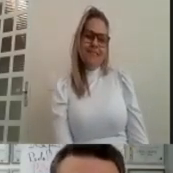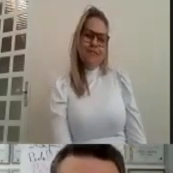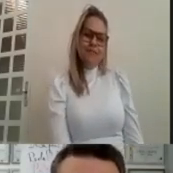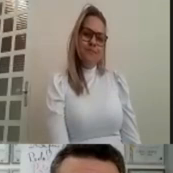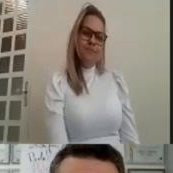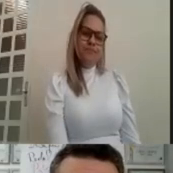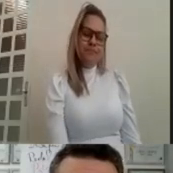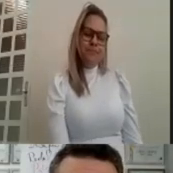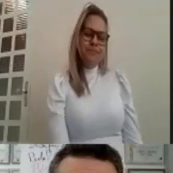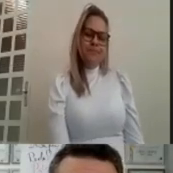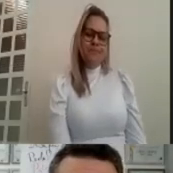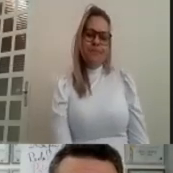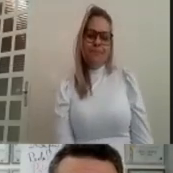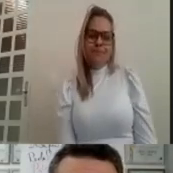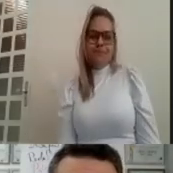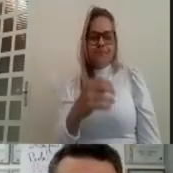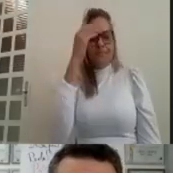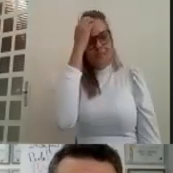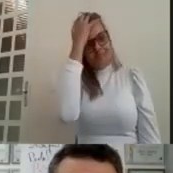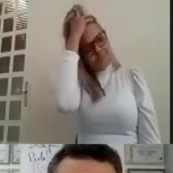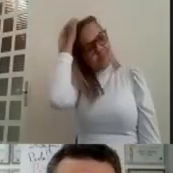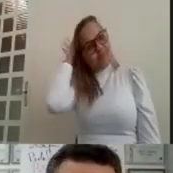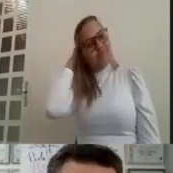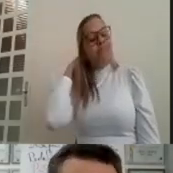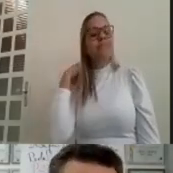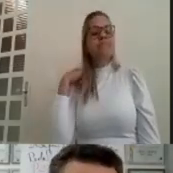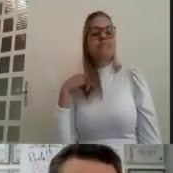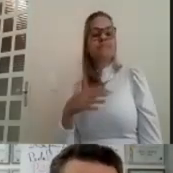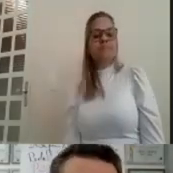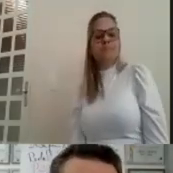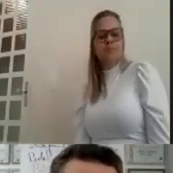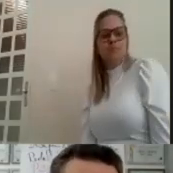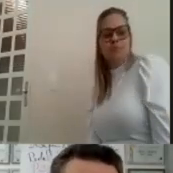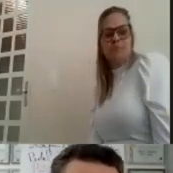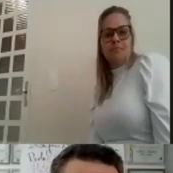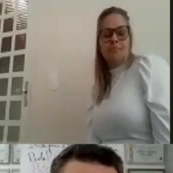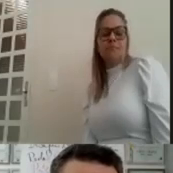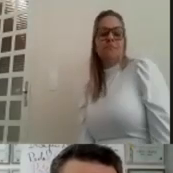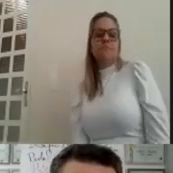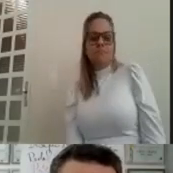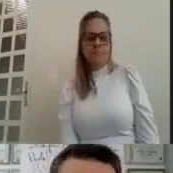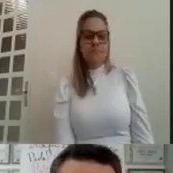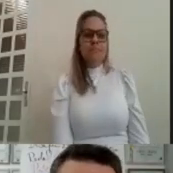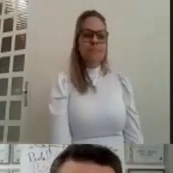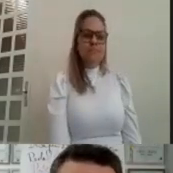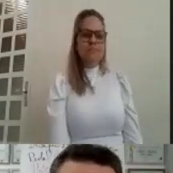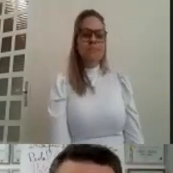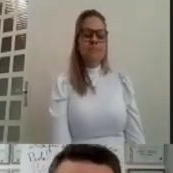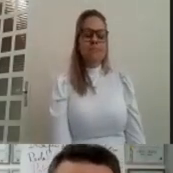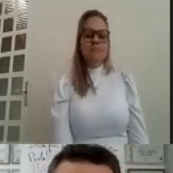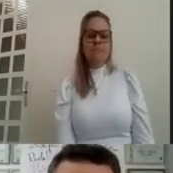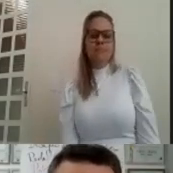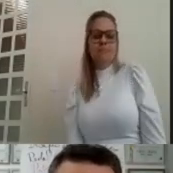cada nova aluna, a gente está aí recrutando mais pessoas para continuar fazendo esse